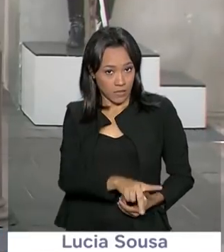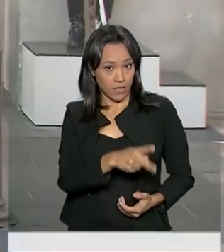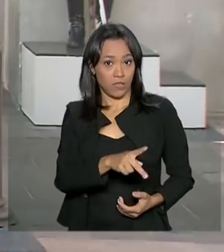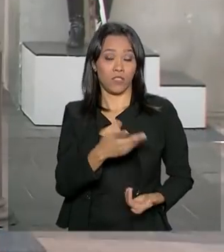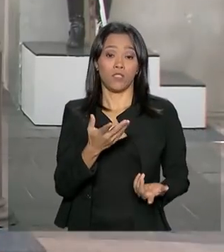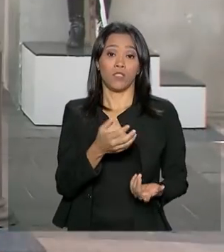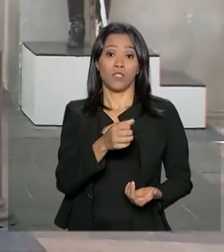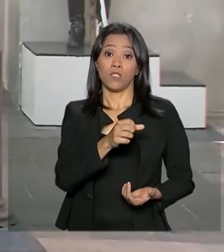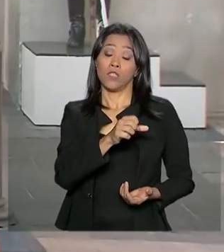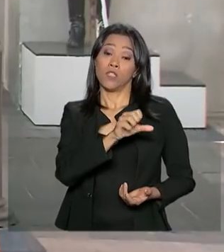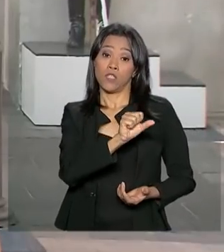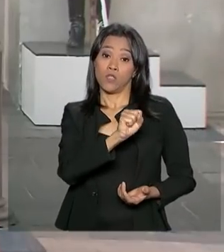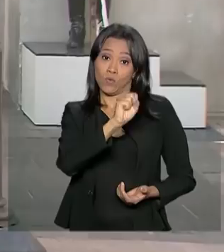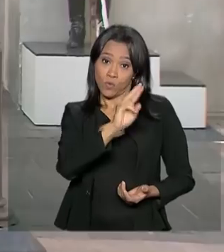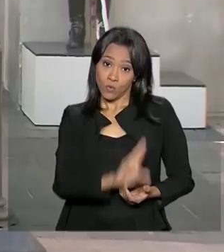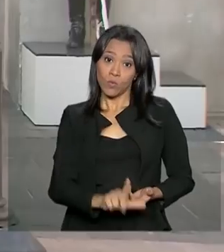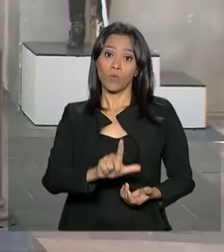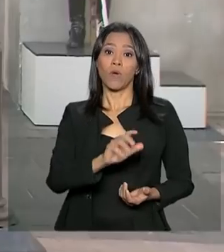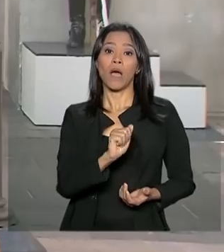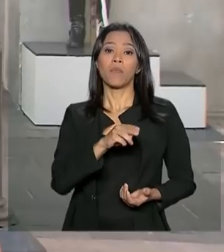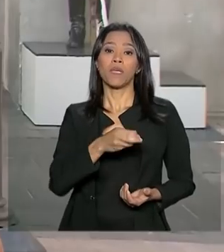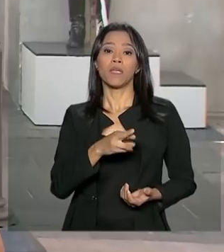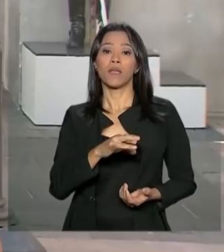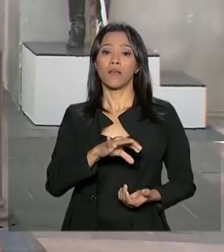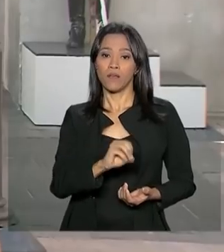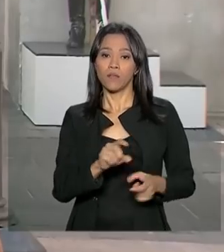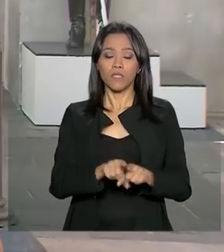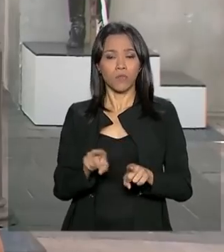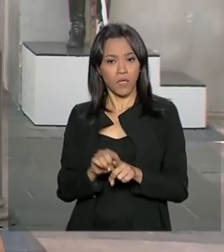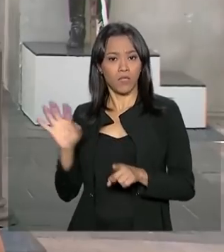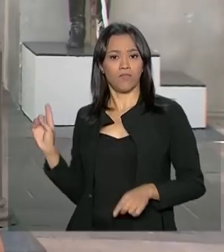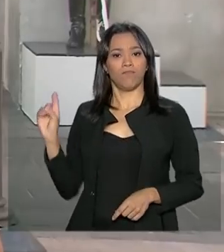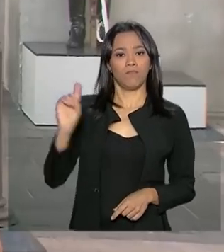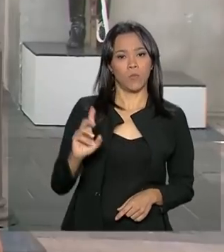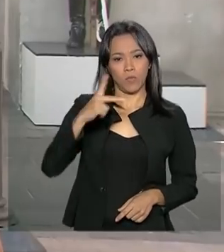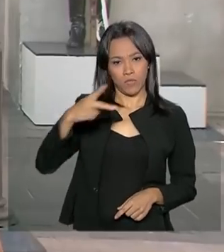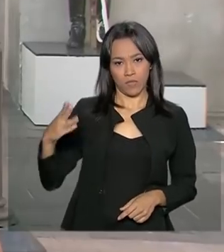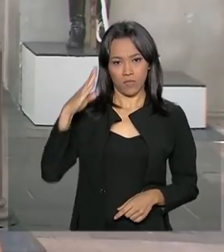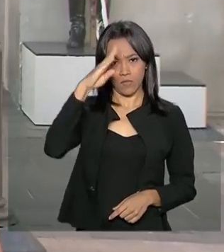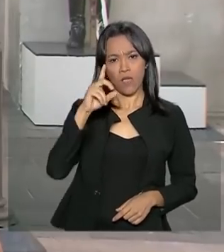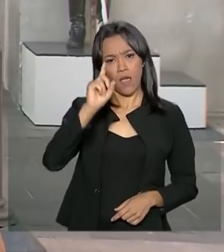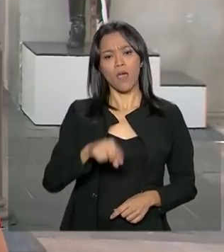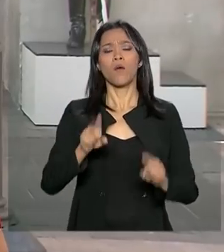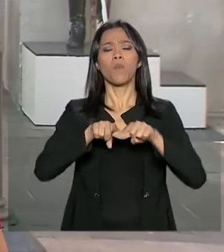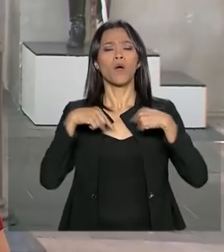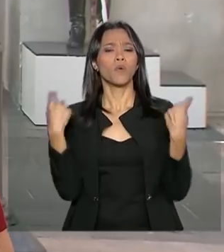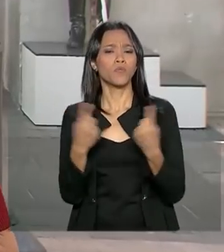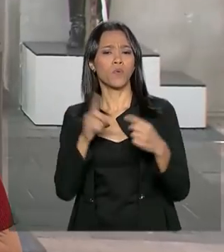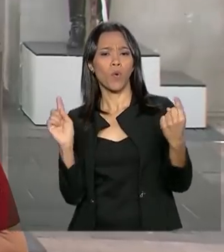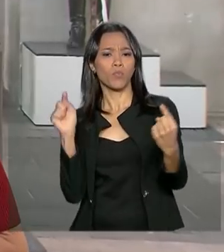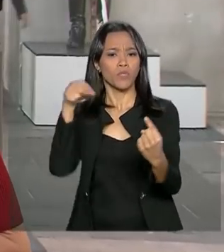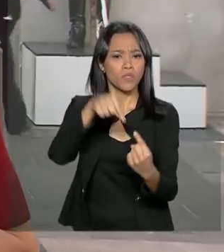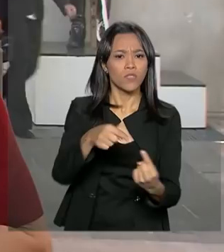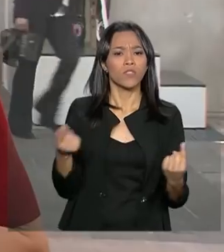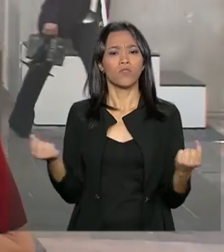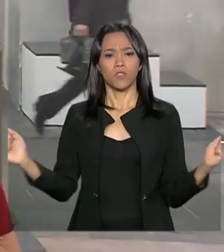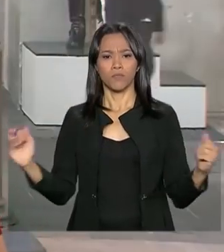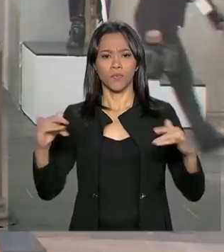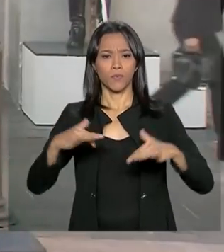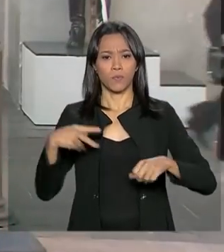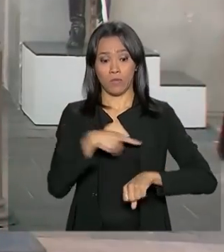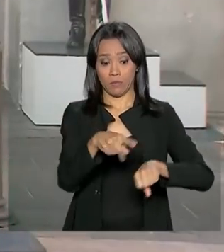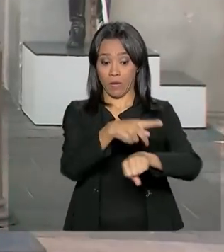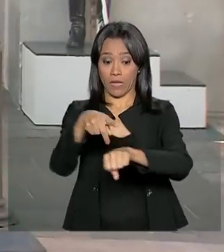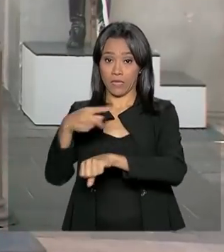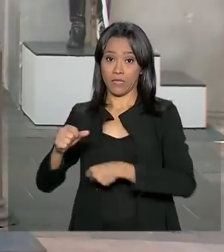vão chegar aqui daqui a pouco para essa reunião. É uma reunião de integração, de coordenação dos países da América do Sul. Eles